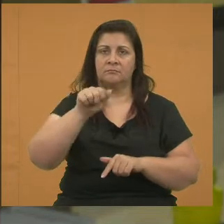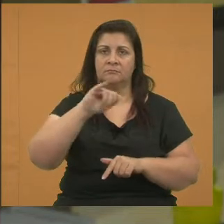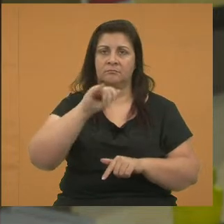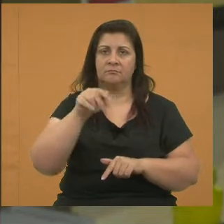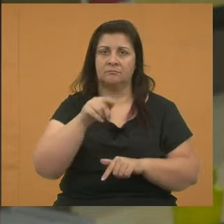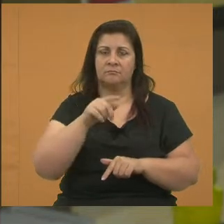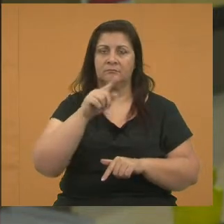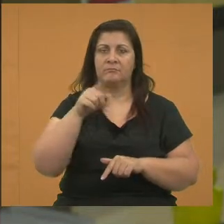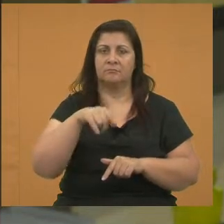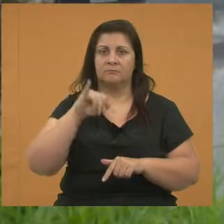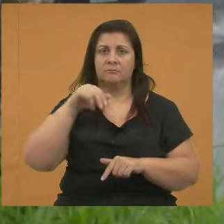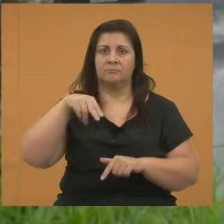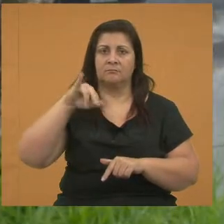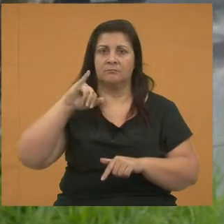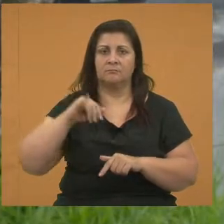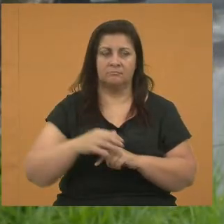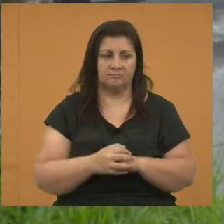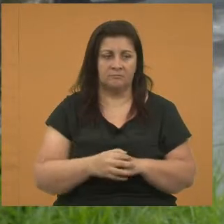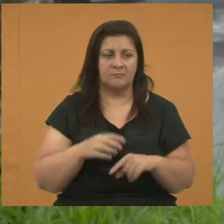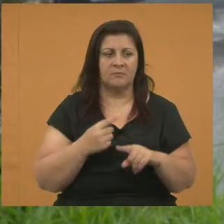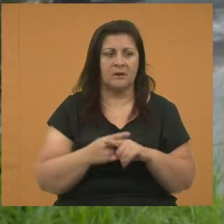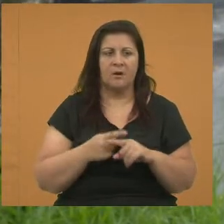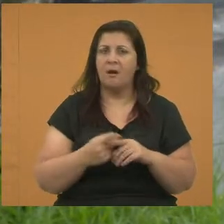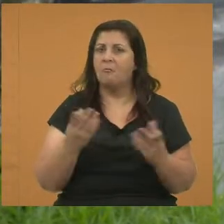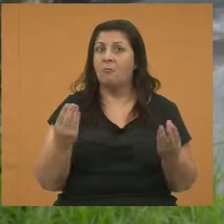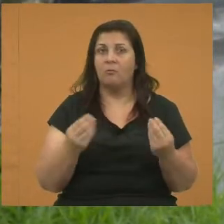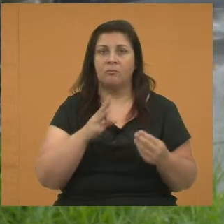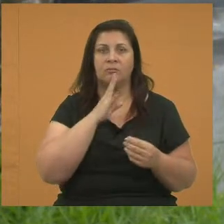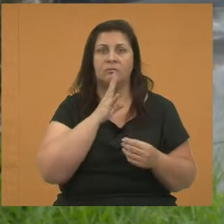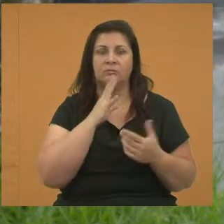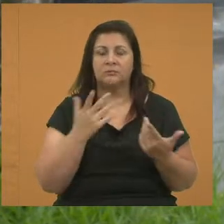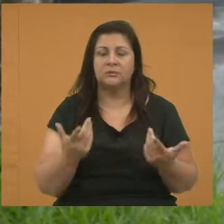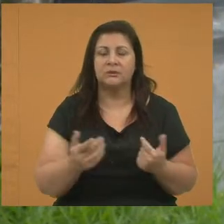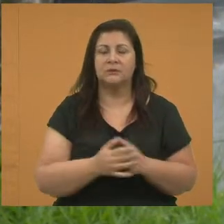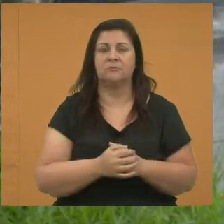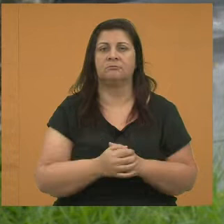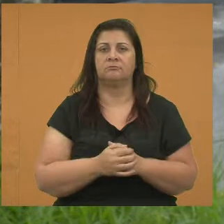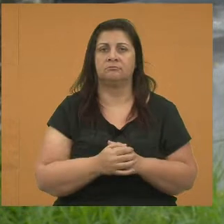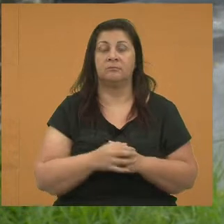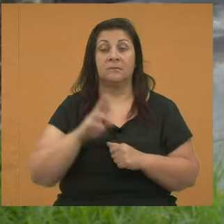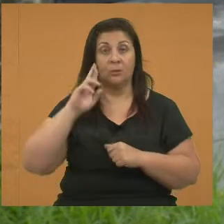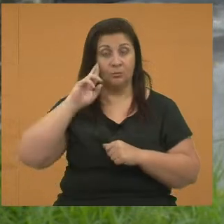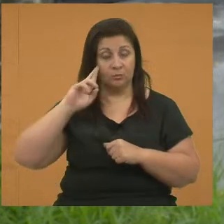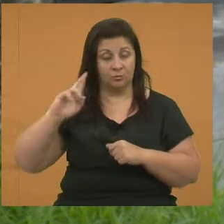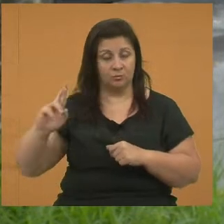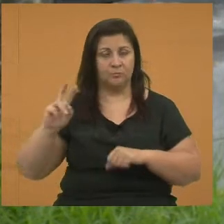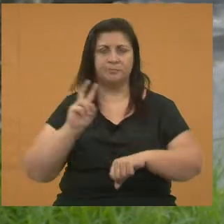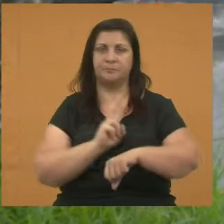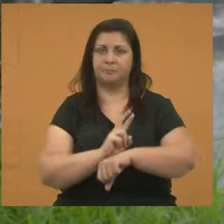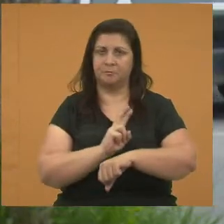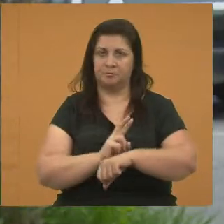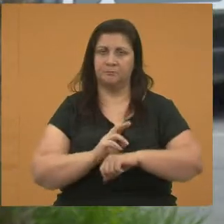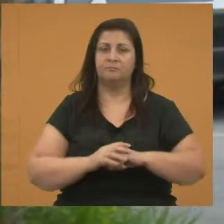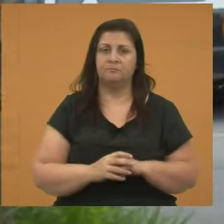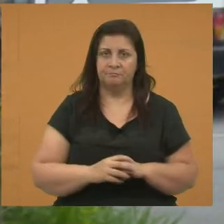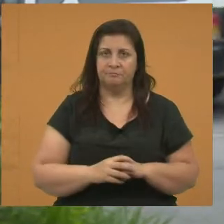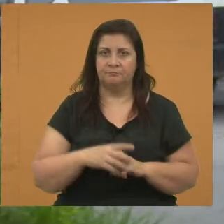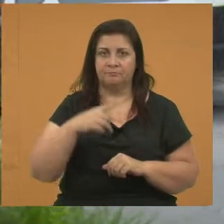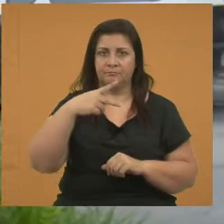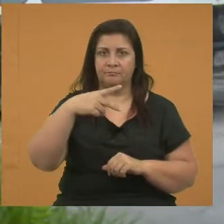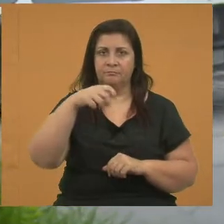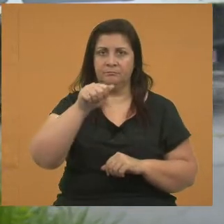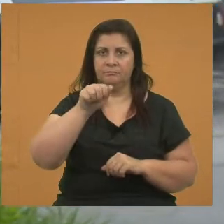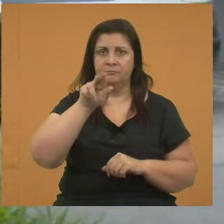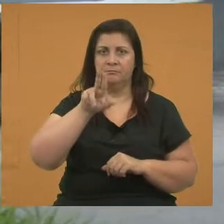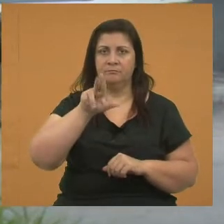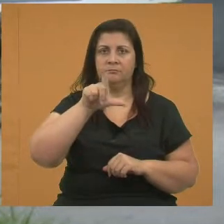bem tradicional em nossa cidade. Ele é gerenciado pelo proprietário, o Paulino.